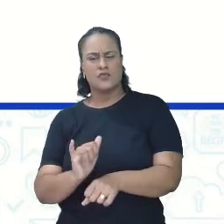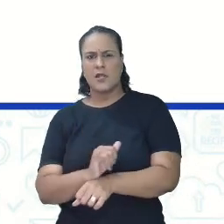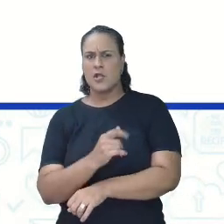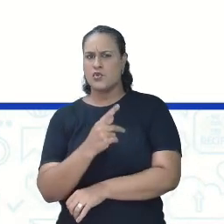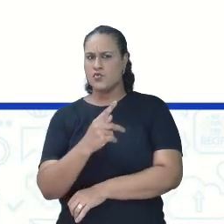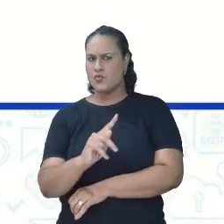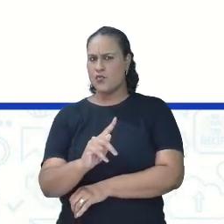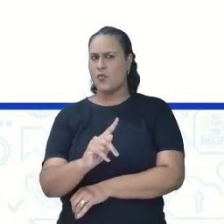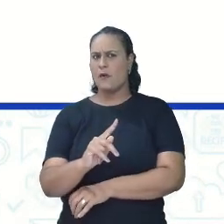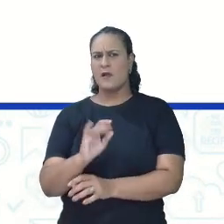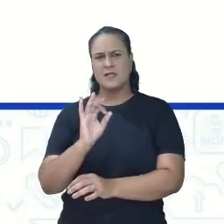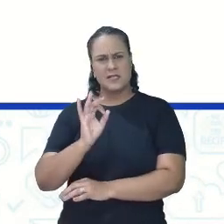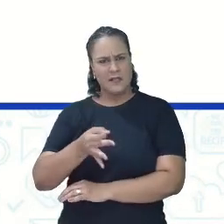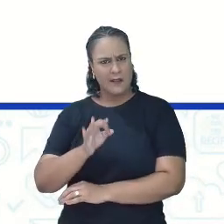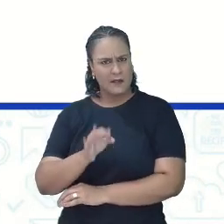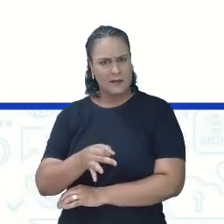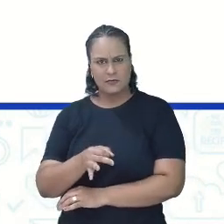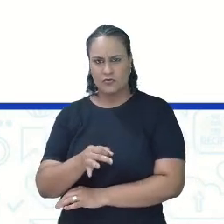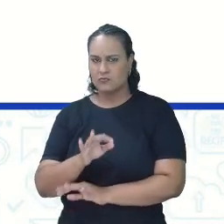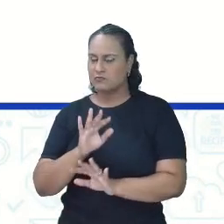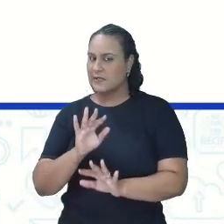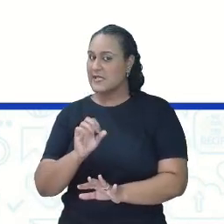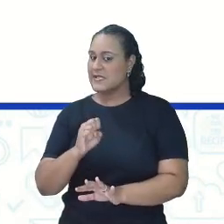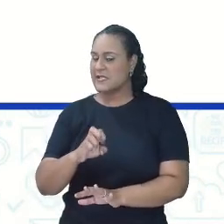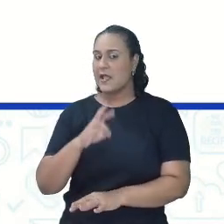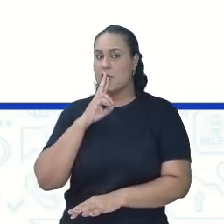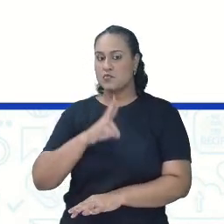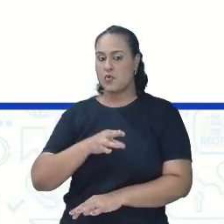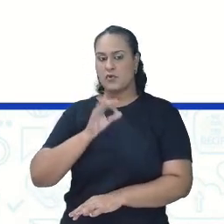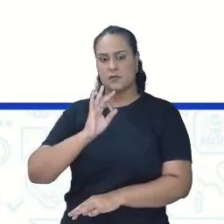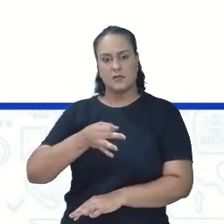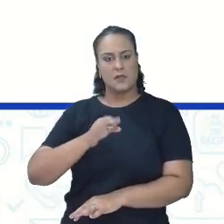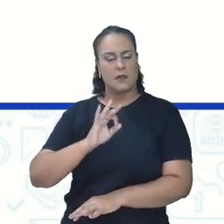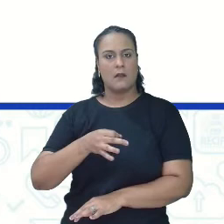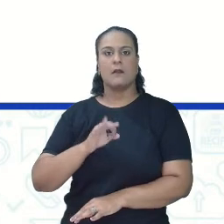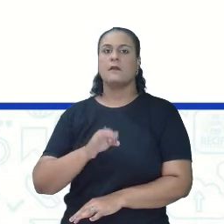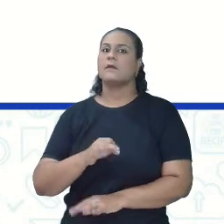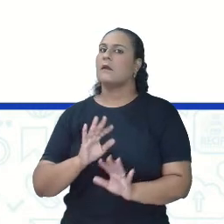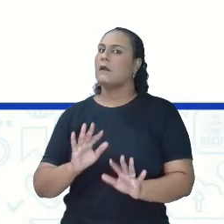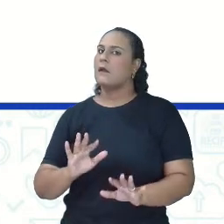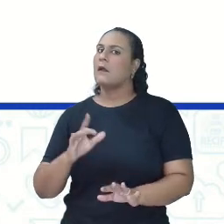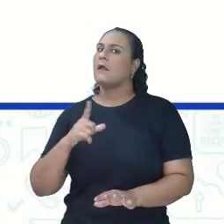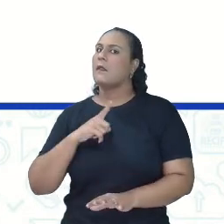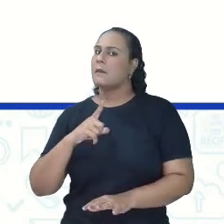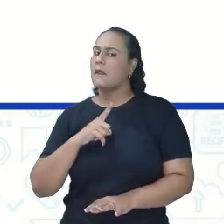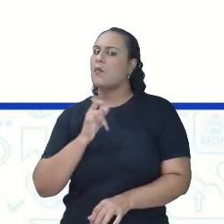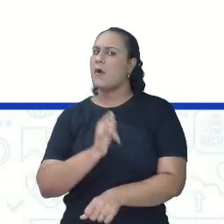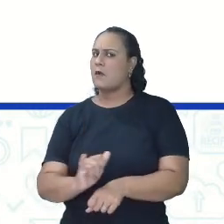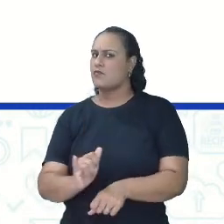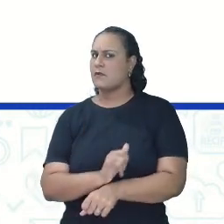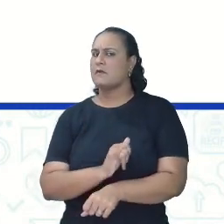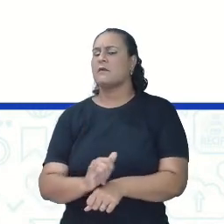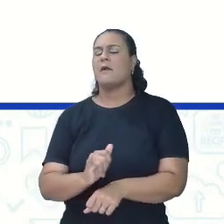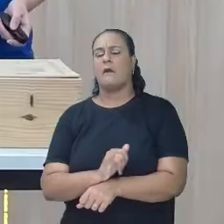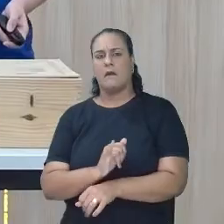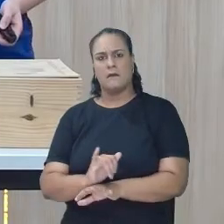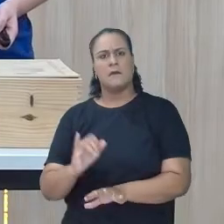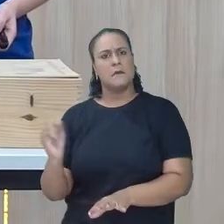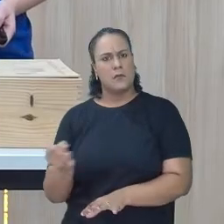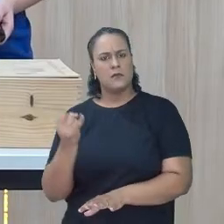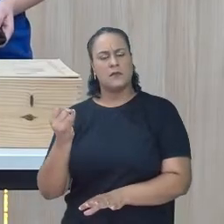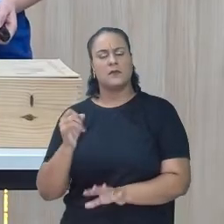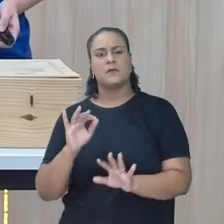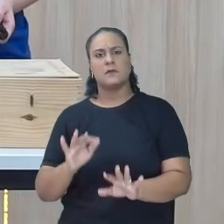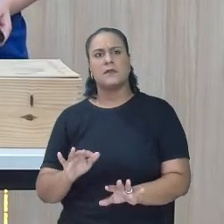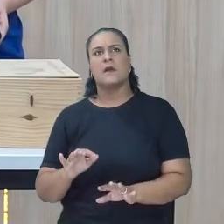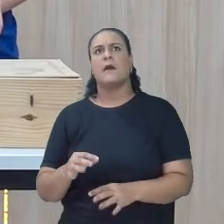independente da maneira como você fez, a resposta chegando ali no finalzinho, a gente vai ter aí o método válido, tá certo? Você pode ter feito, como o professor Pedro falou,